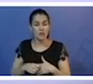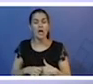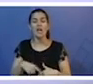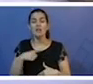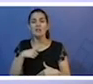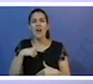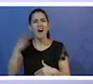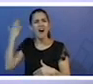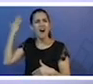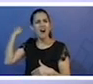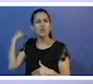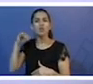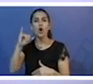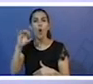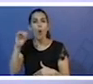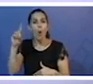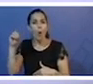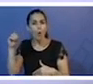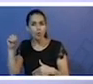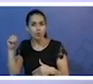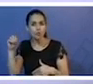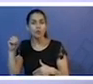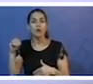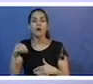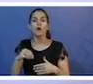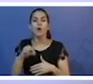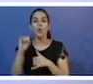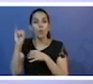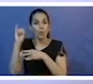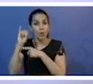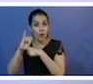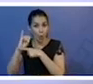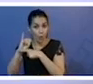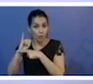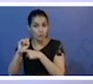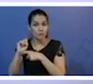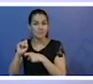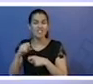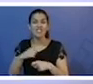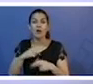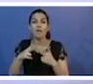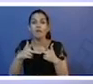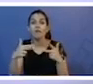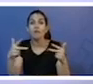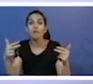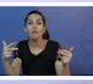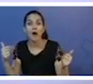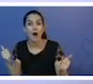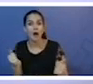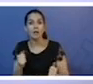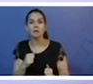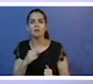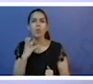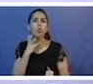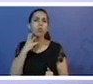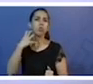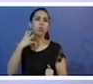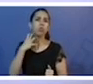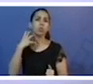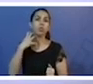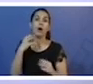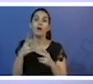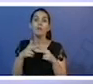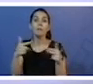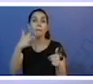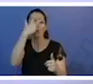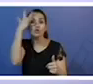ser adicionado no sal, muitos casos dessa doença, porque a carência de iodo na nossa alimentação,